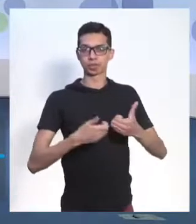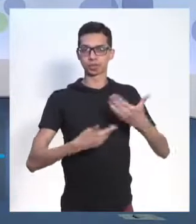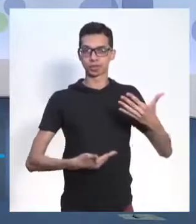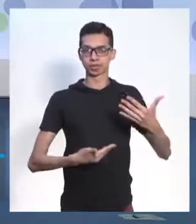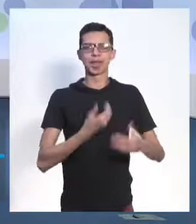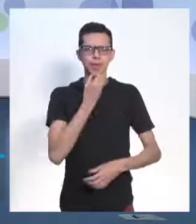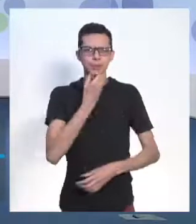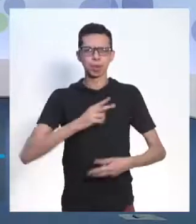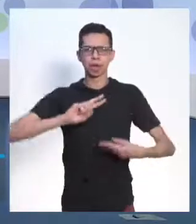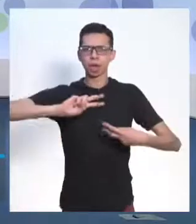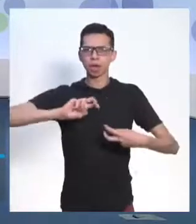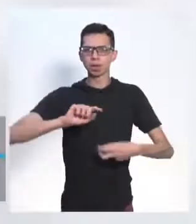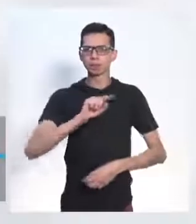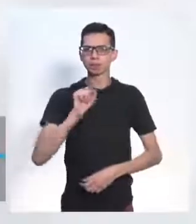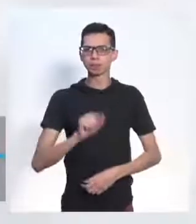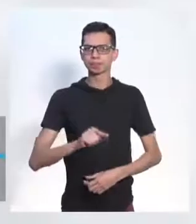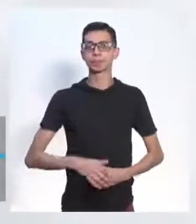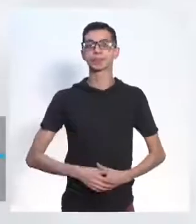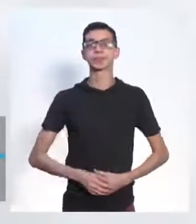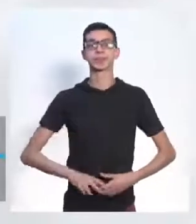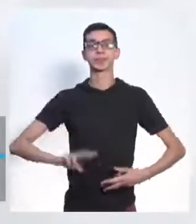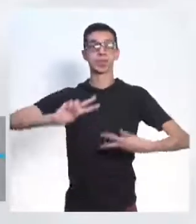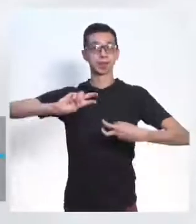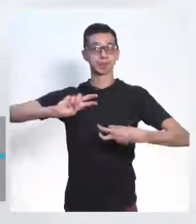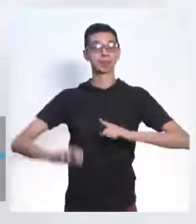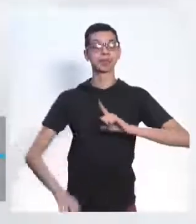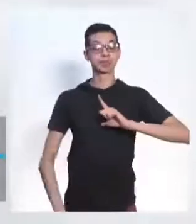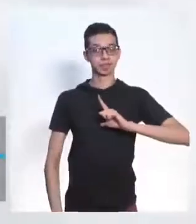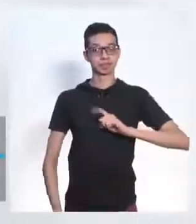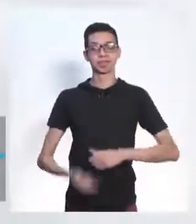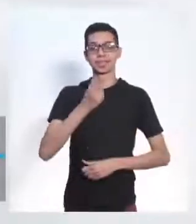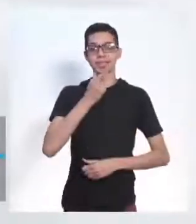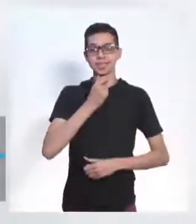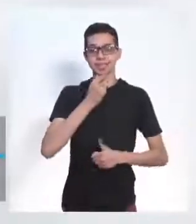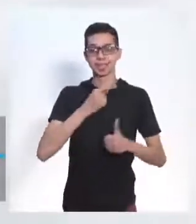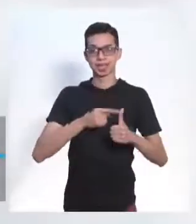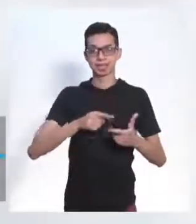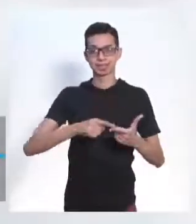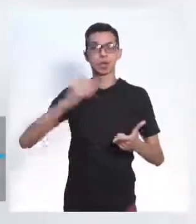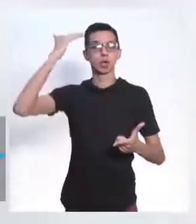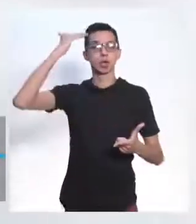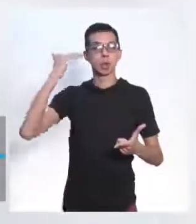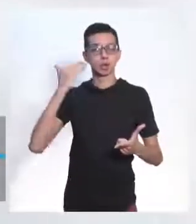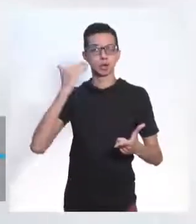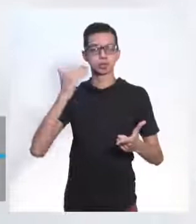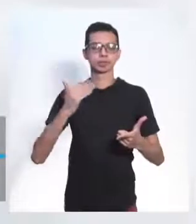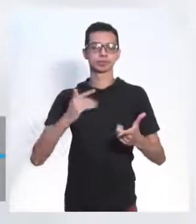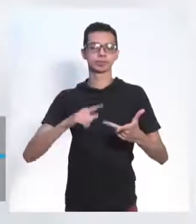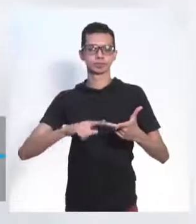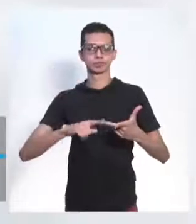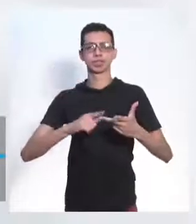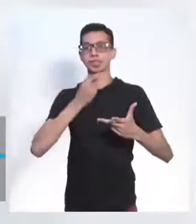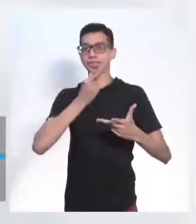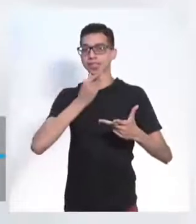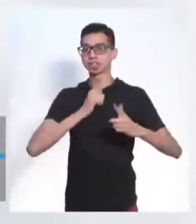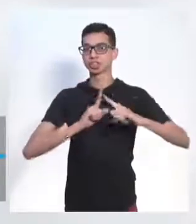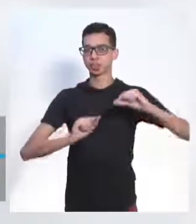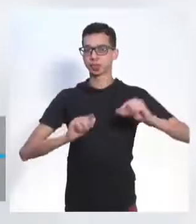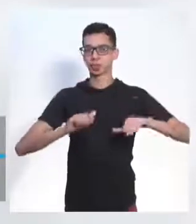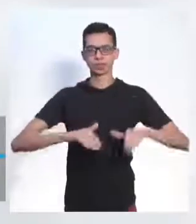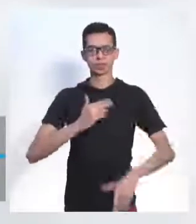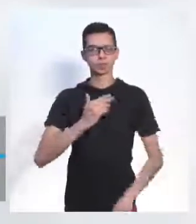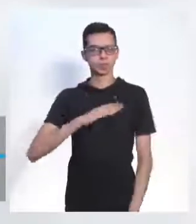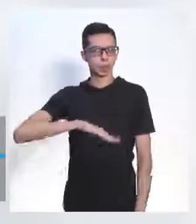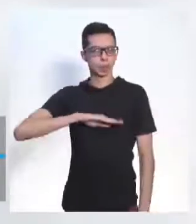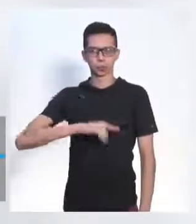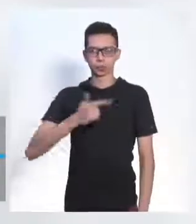Ah, é bom esse aplicativo? Esse aplicativo, ele tem inglês coreano, ele tem inglês japonês. Então, às vezes, ele não tem português em uma